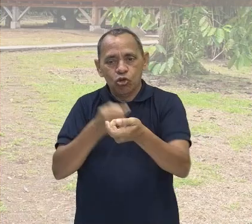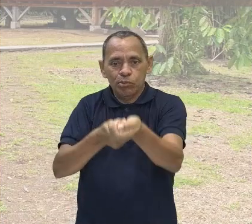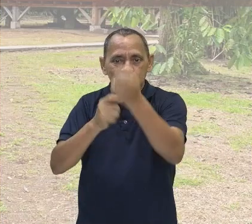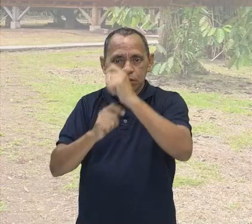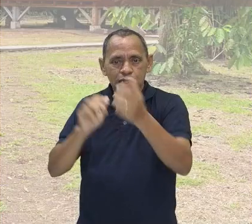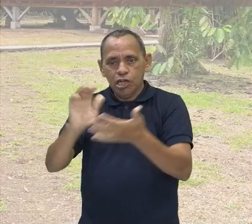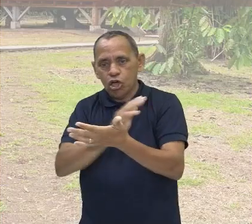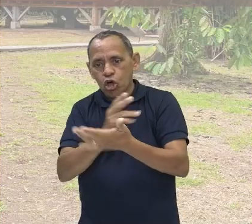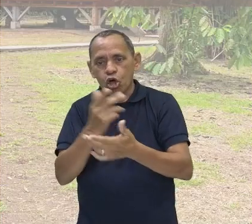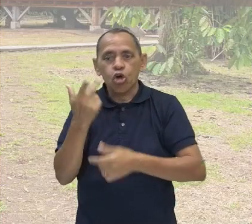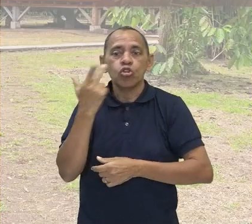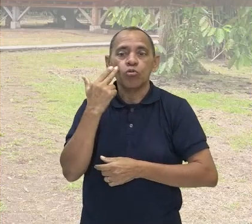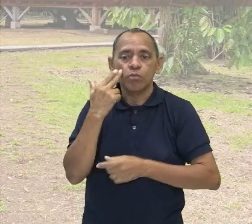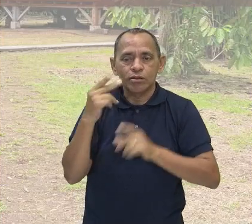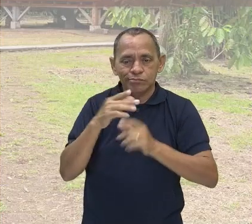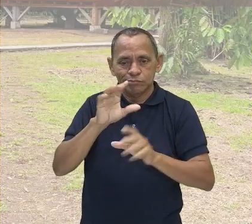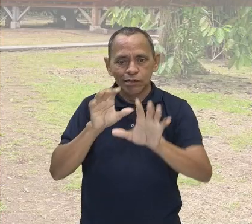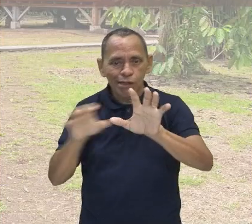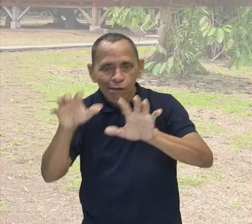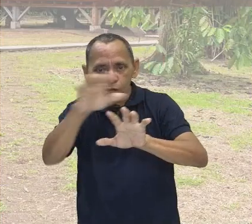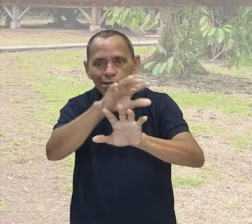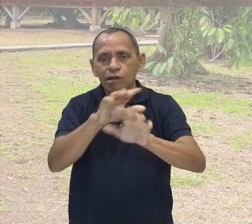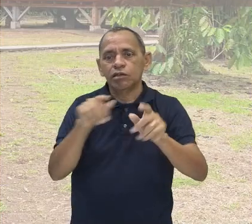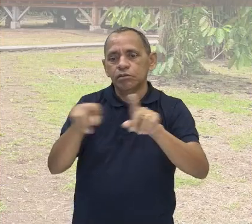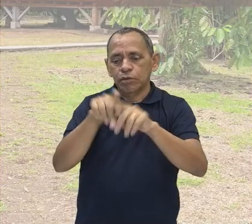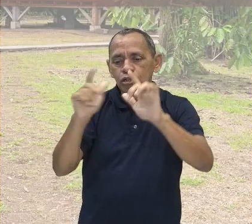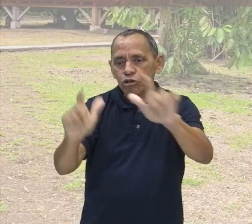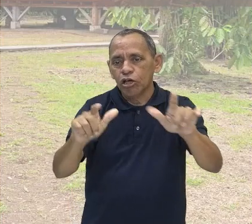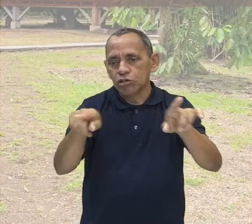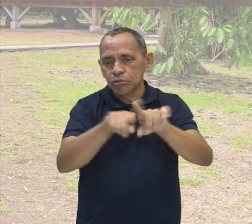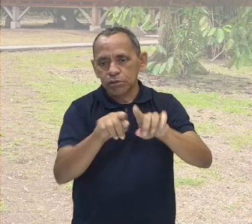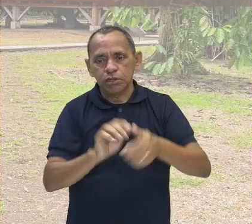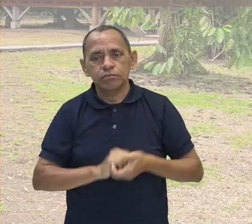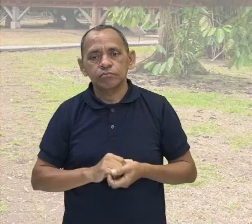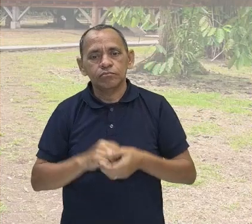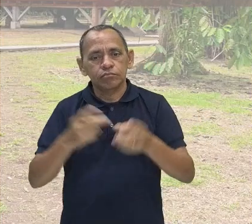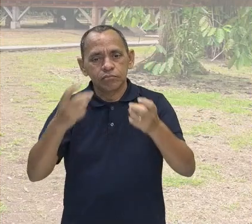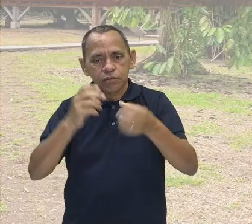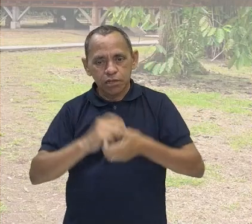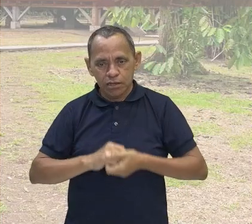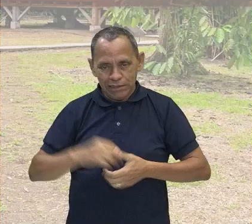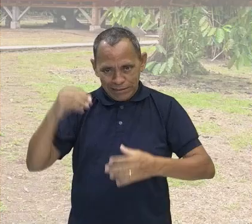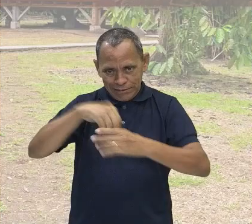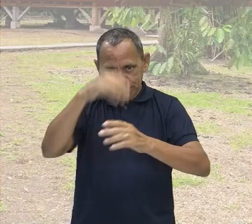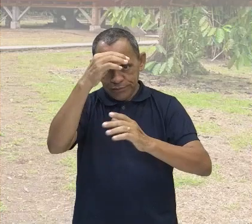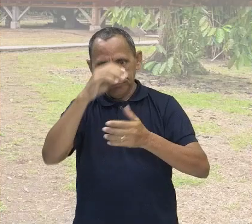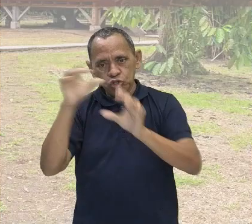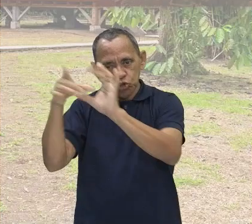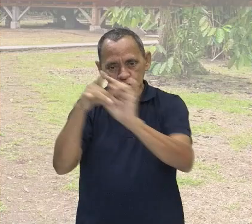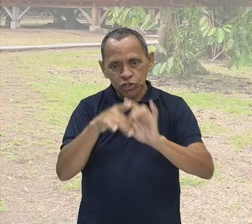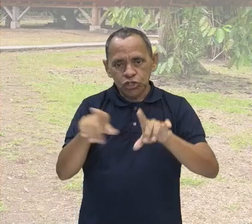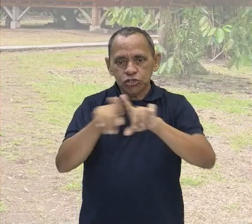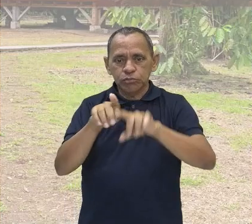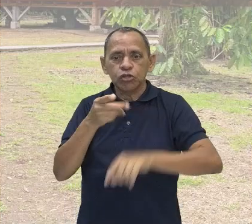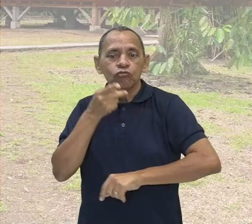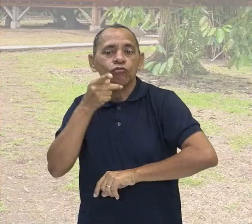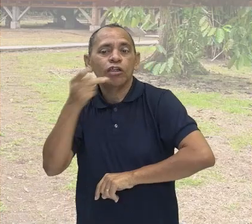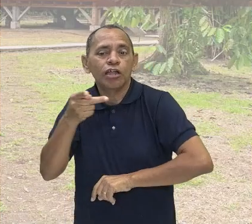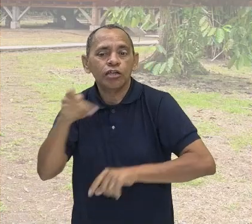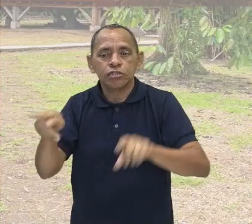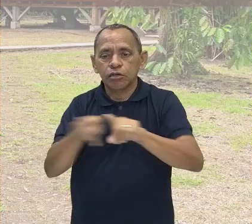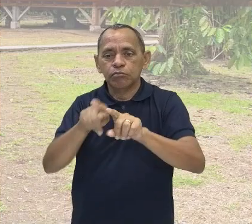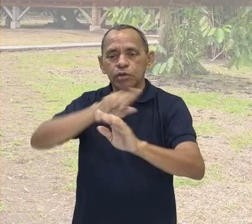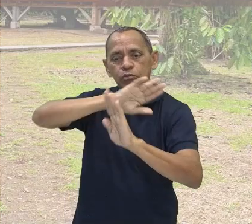comum na região. Tudo isso eu vou observar a partir do contexto, aquilo que é dito e aquilo que eu posso supor.